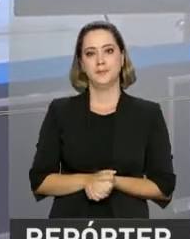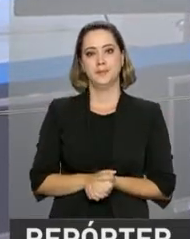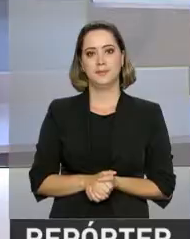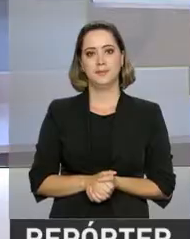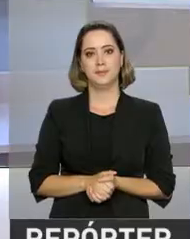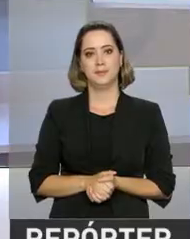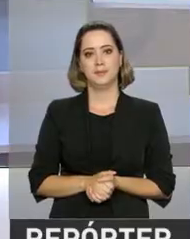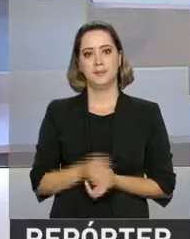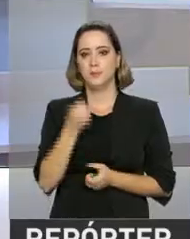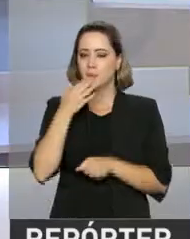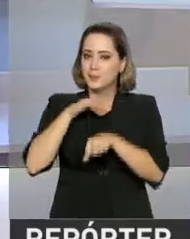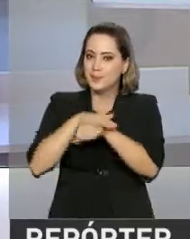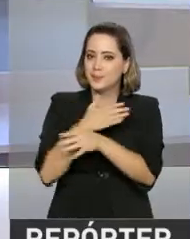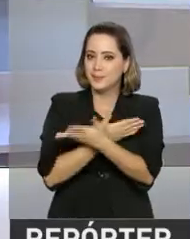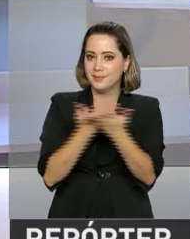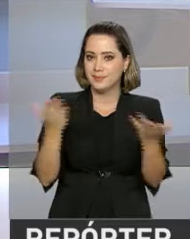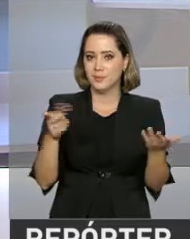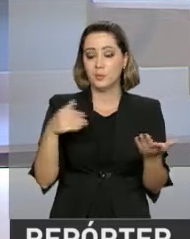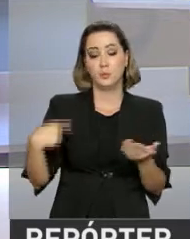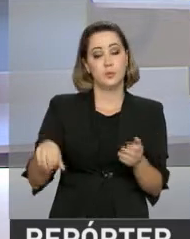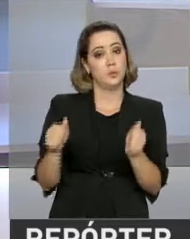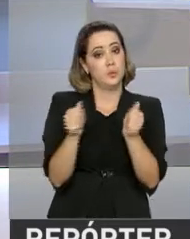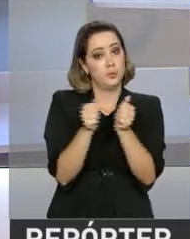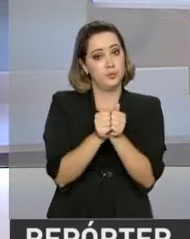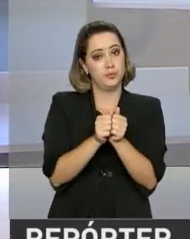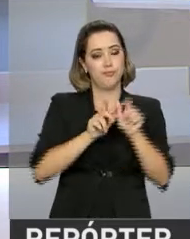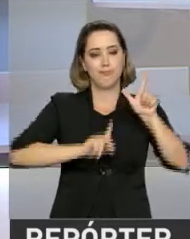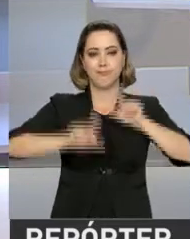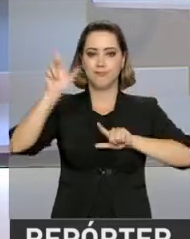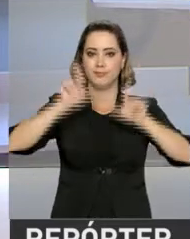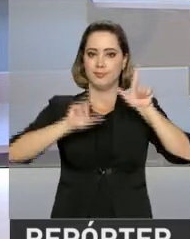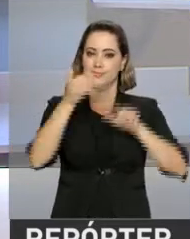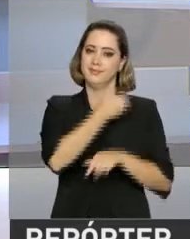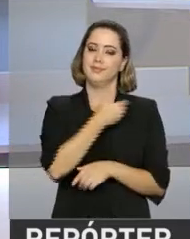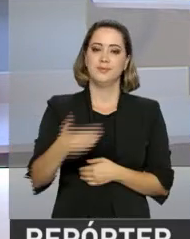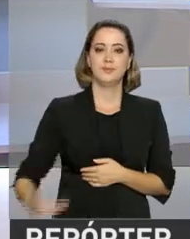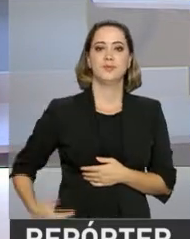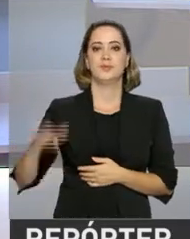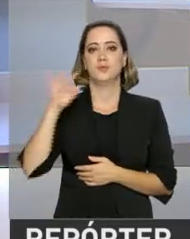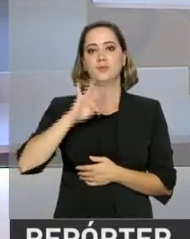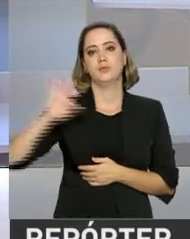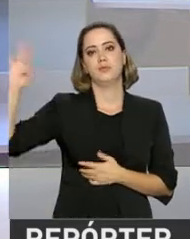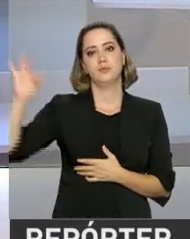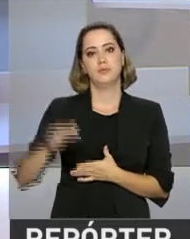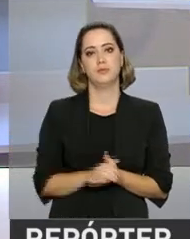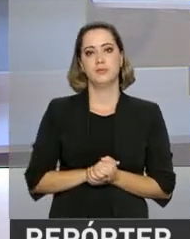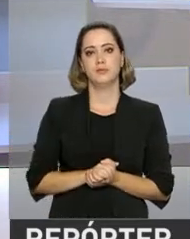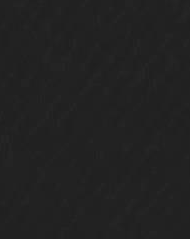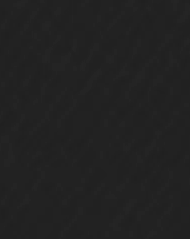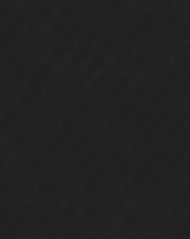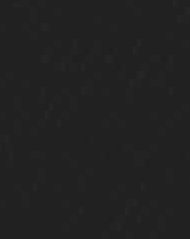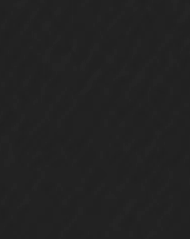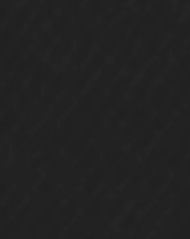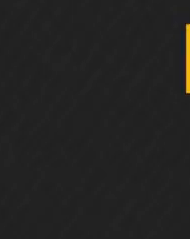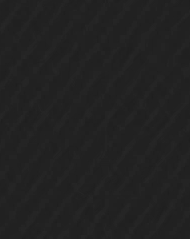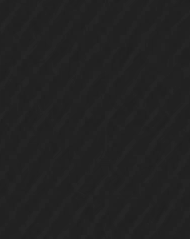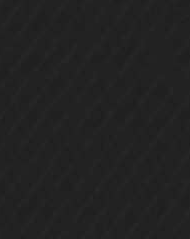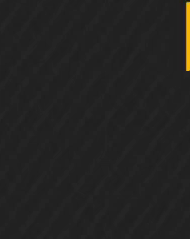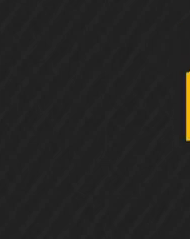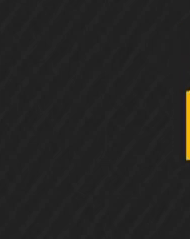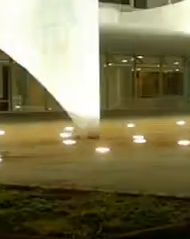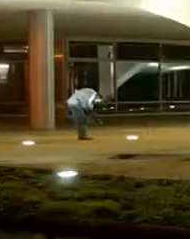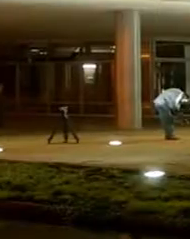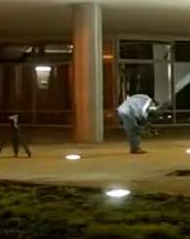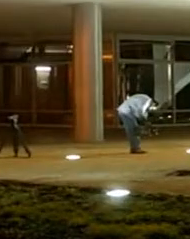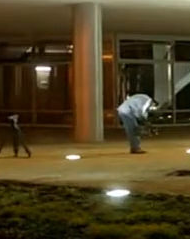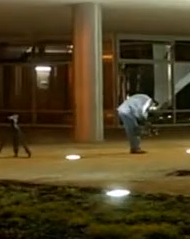NBR. Uma ótima noite para você. Continue com a gente aqui na NBR, a TV do Governo Federal.